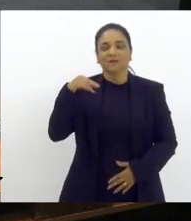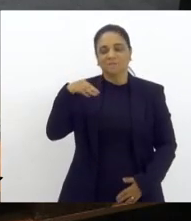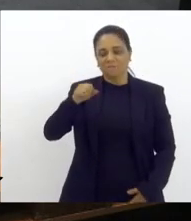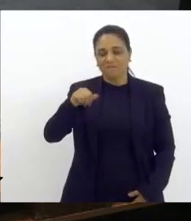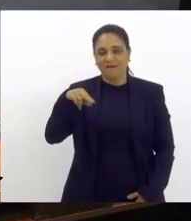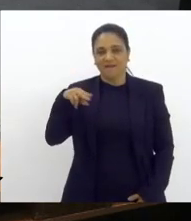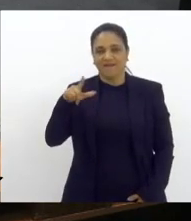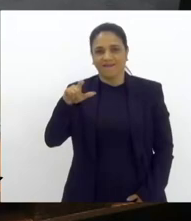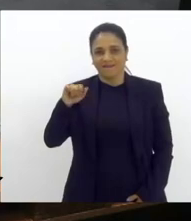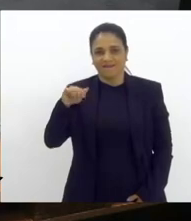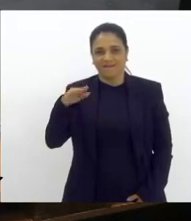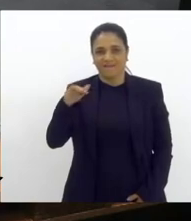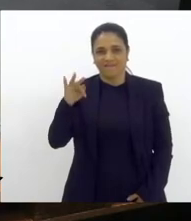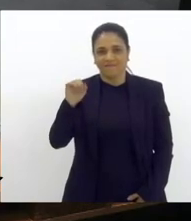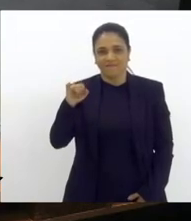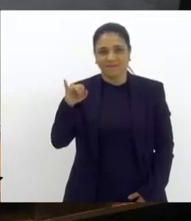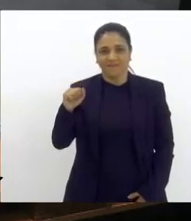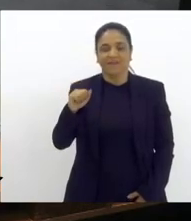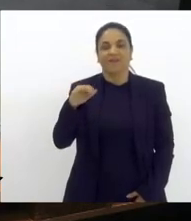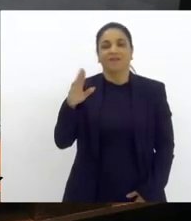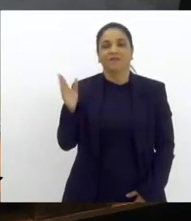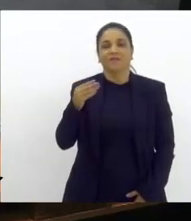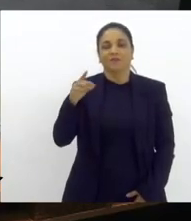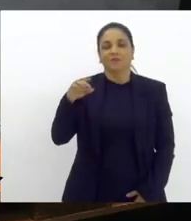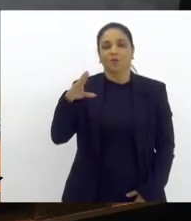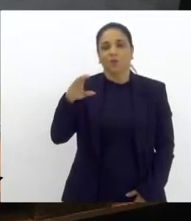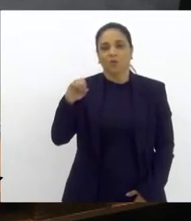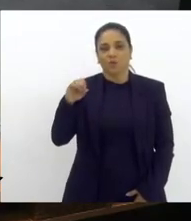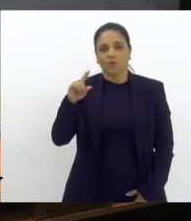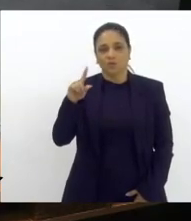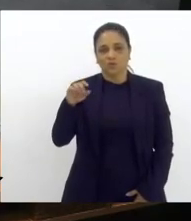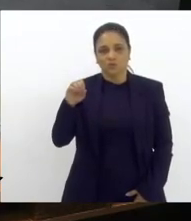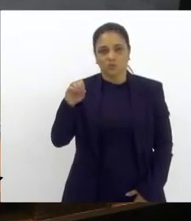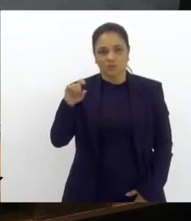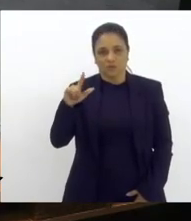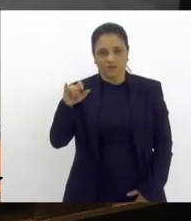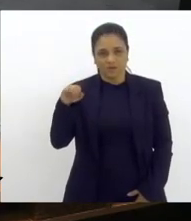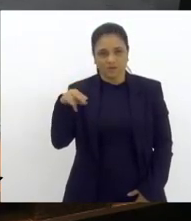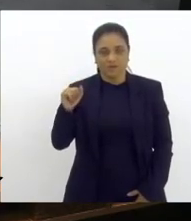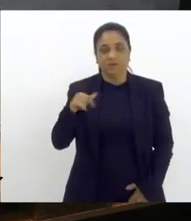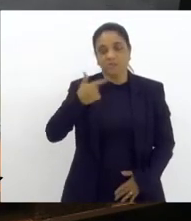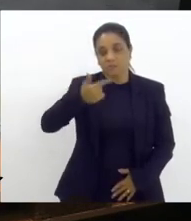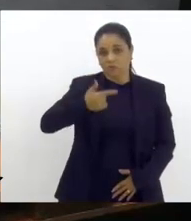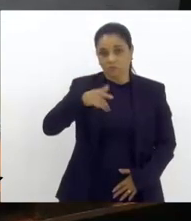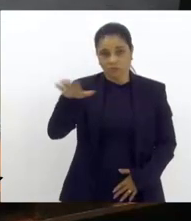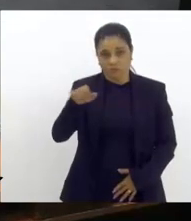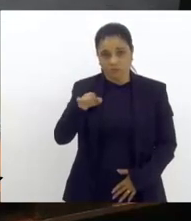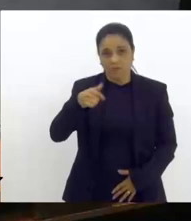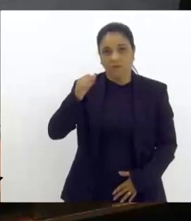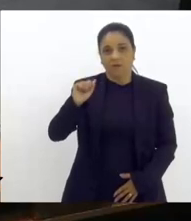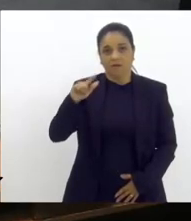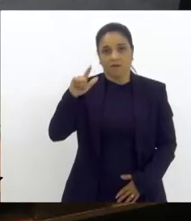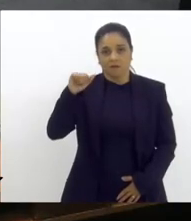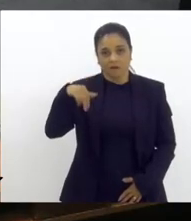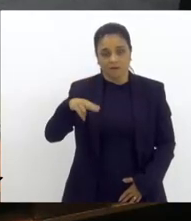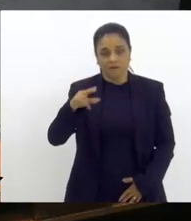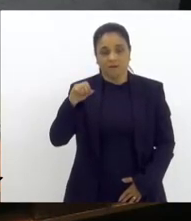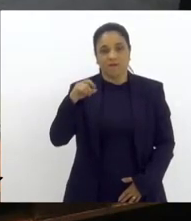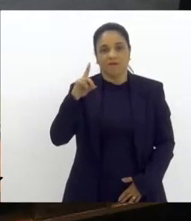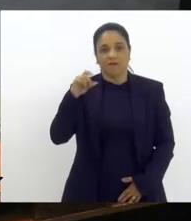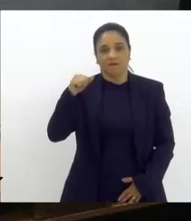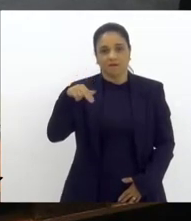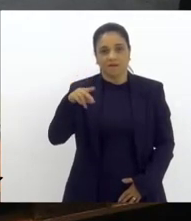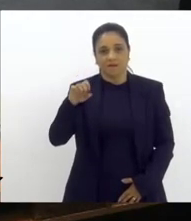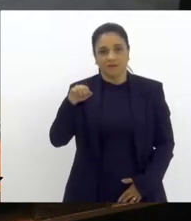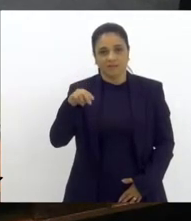Deputado Vinícius cozzolino a presença irá proferir a segunda chamada deputada Alan Lopes Deputado Anderson Moraes